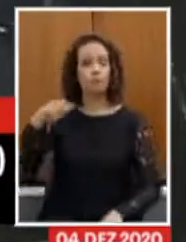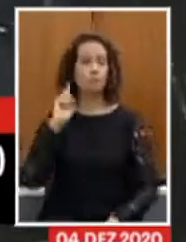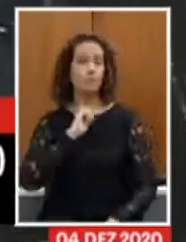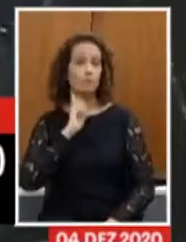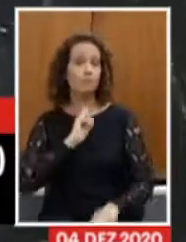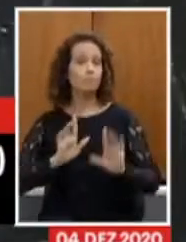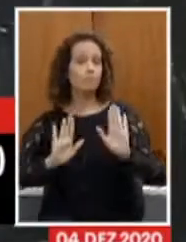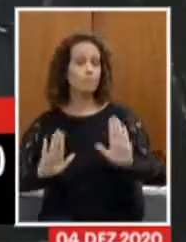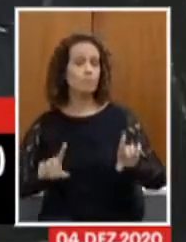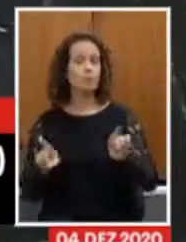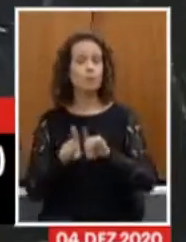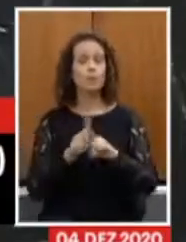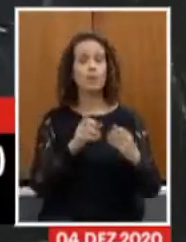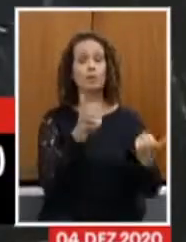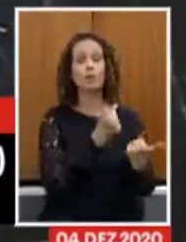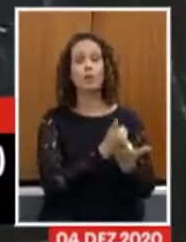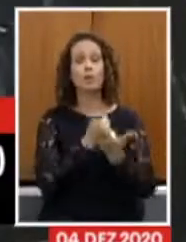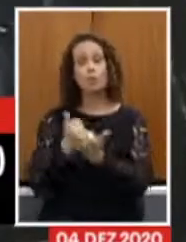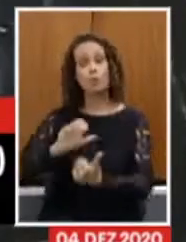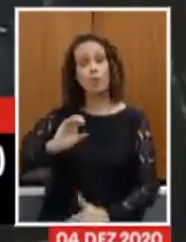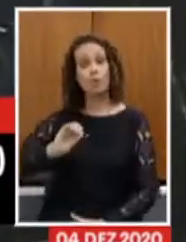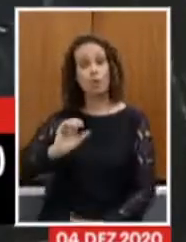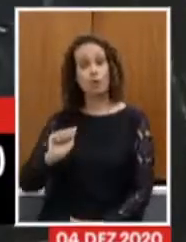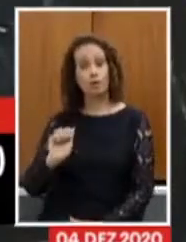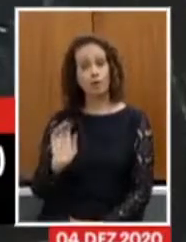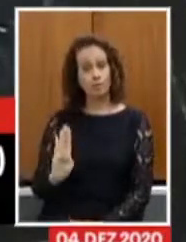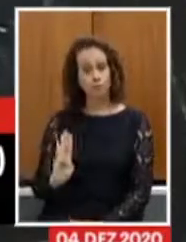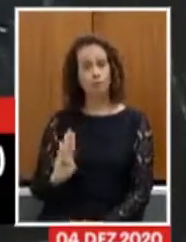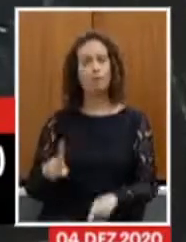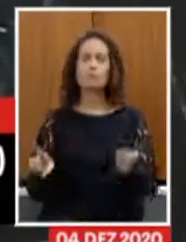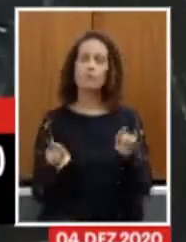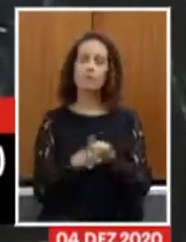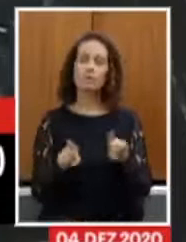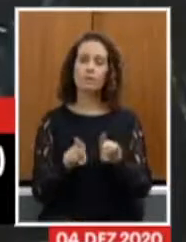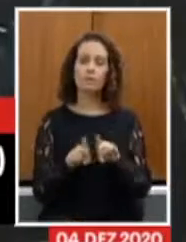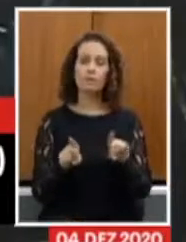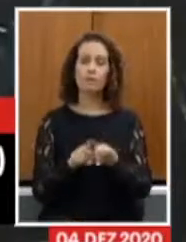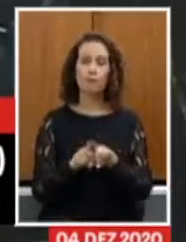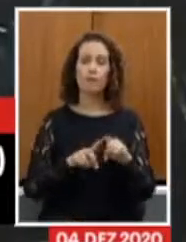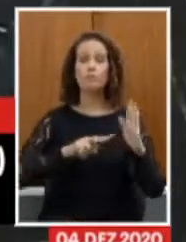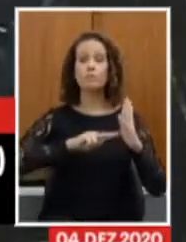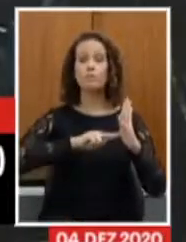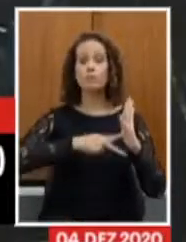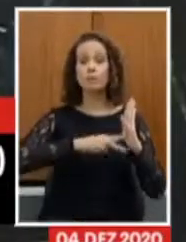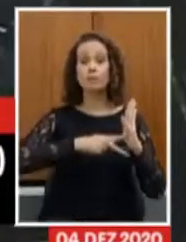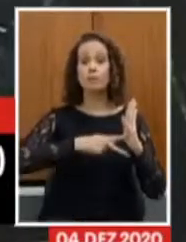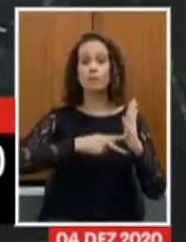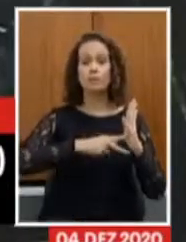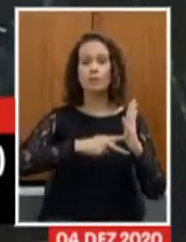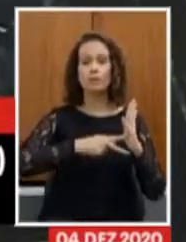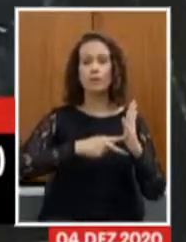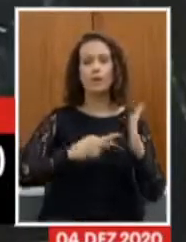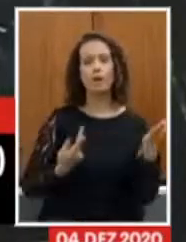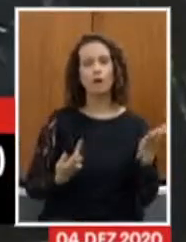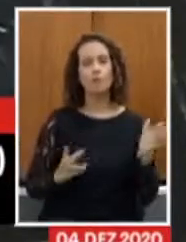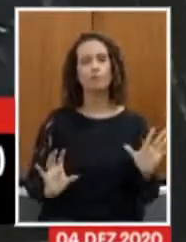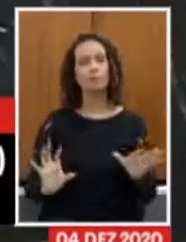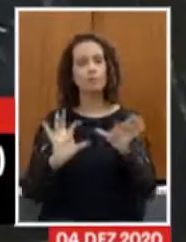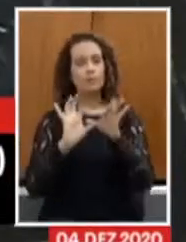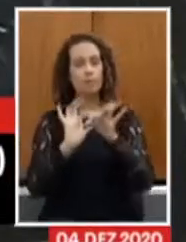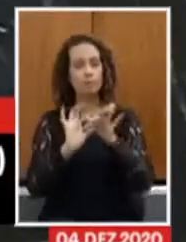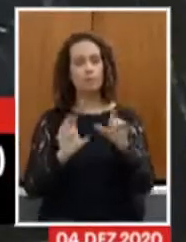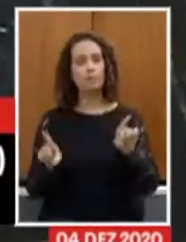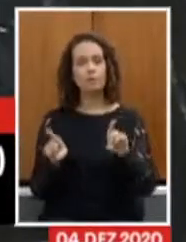também tivemos apoio da OAB e também do sindicato ligado aí também à